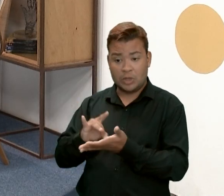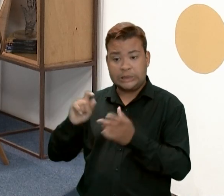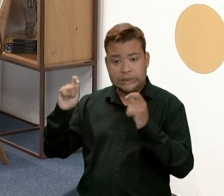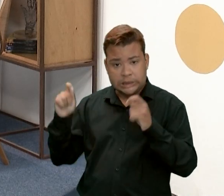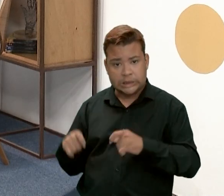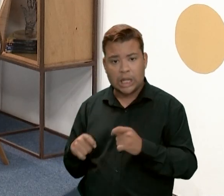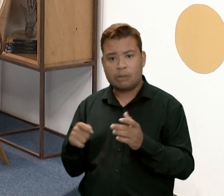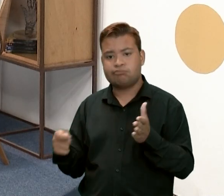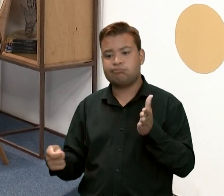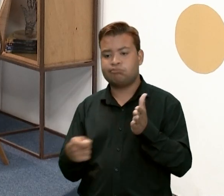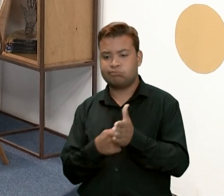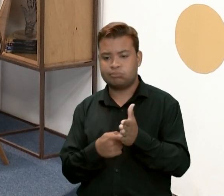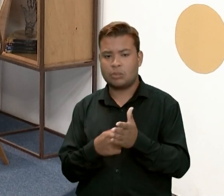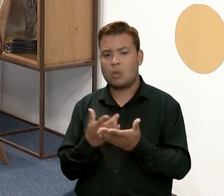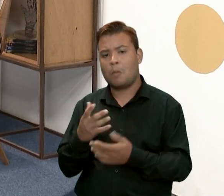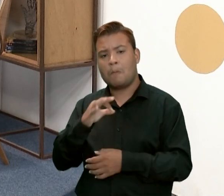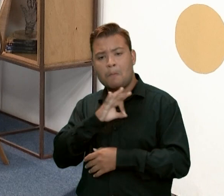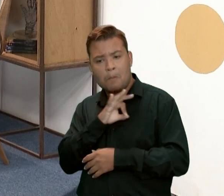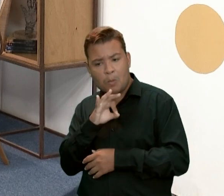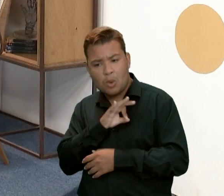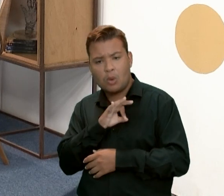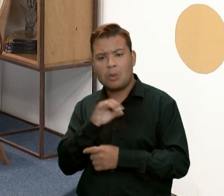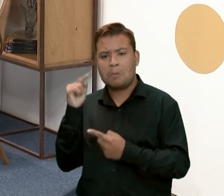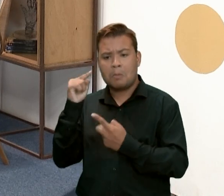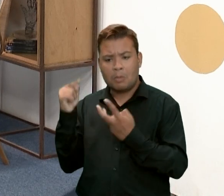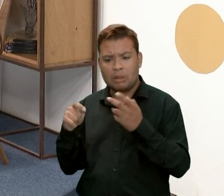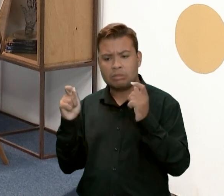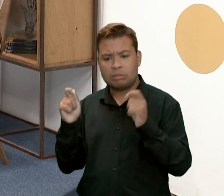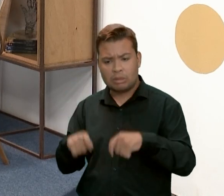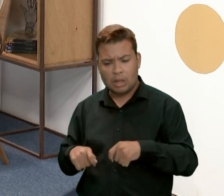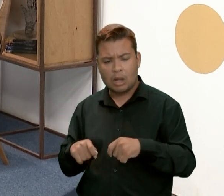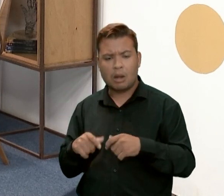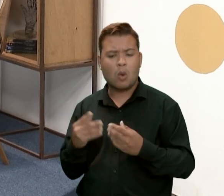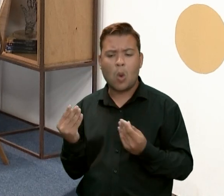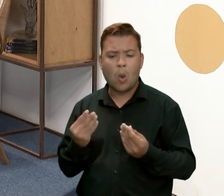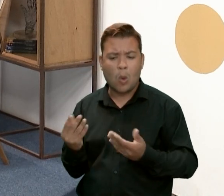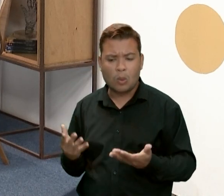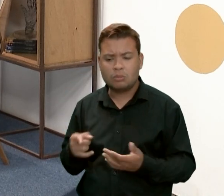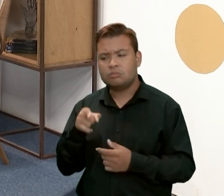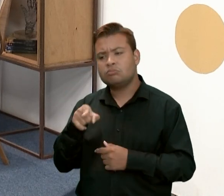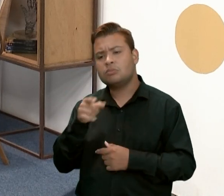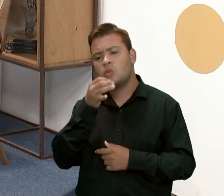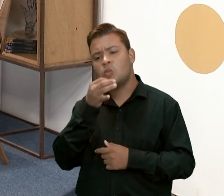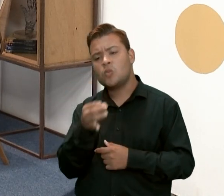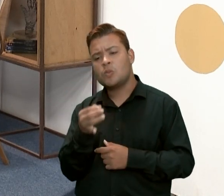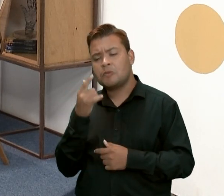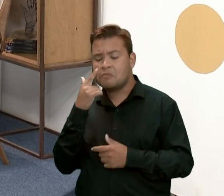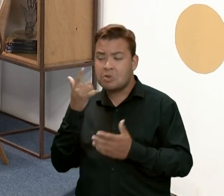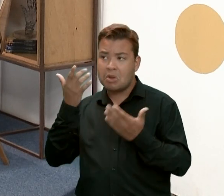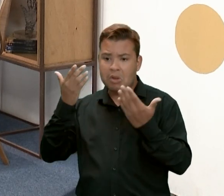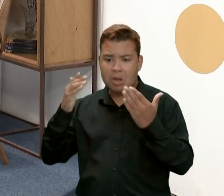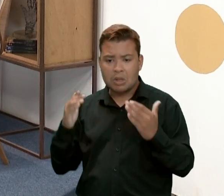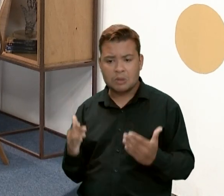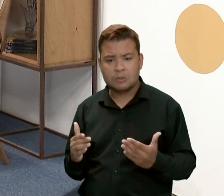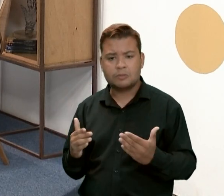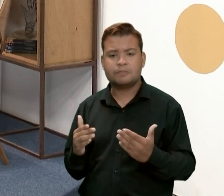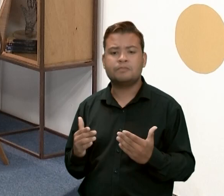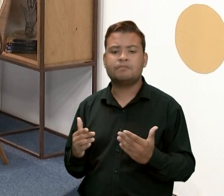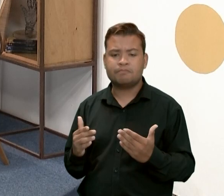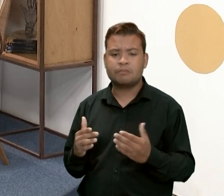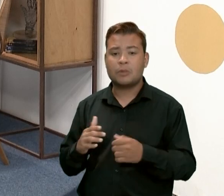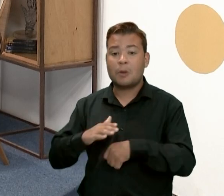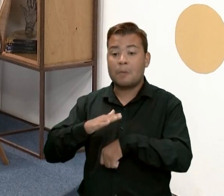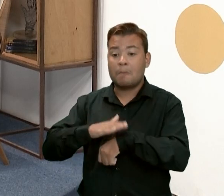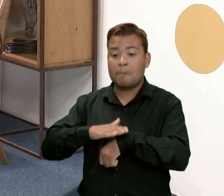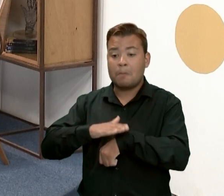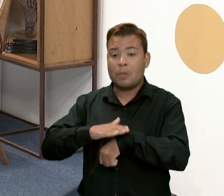através da polícia, conseguir ter algum tipo de retorno? Como se analisa esse momento